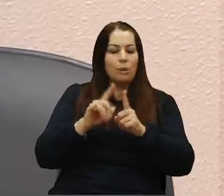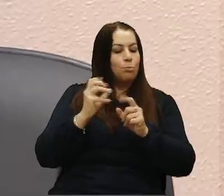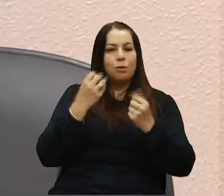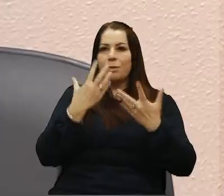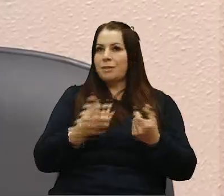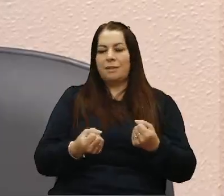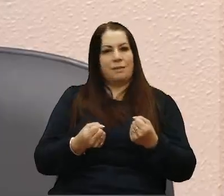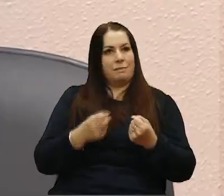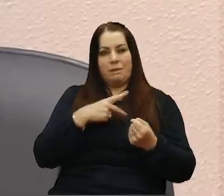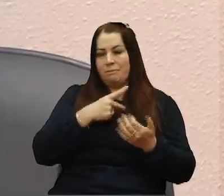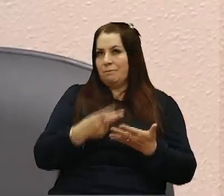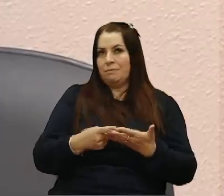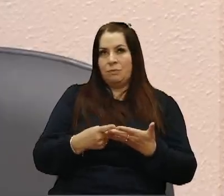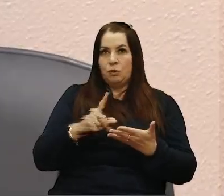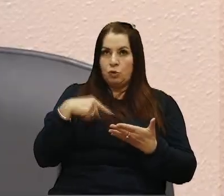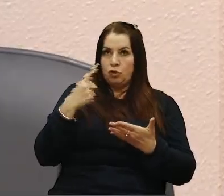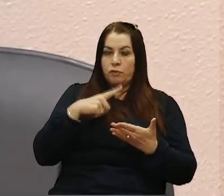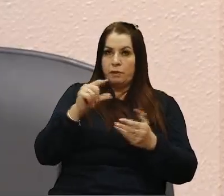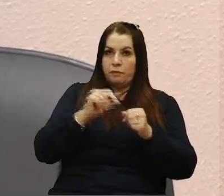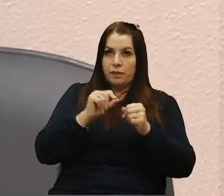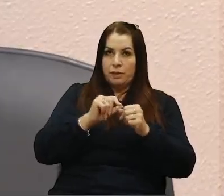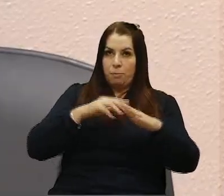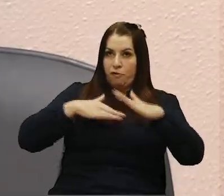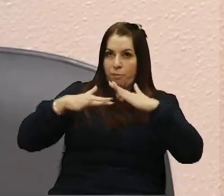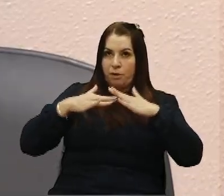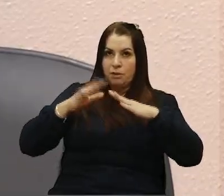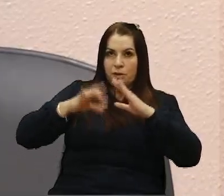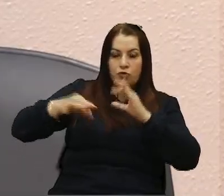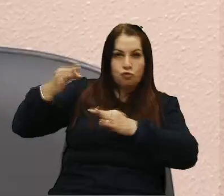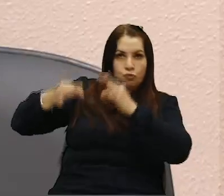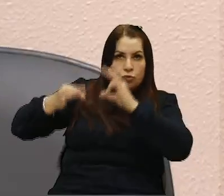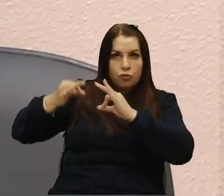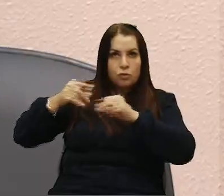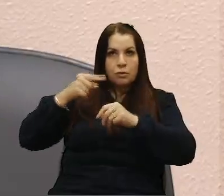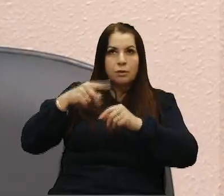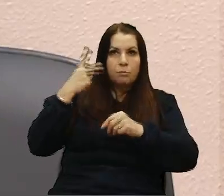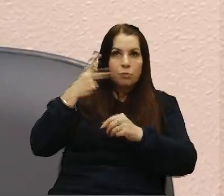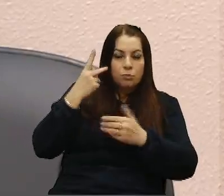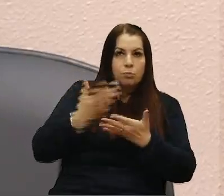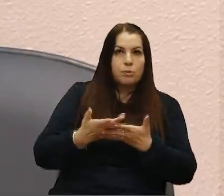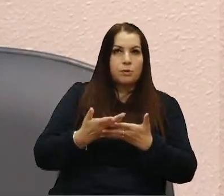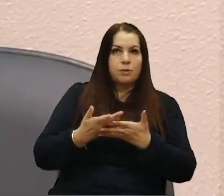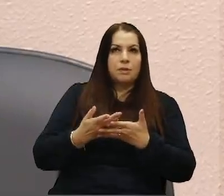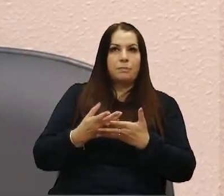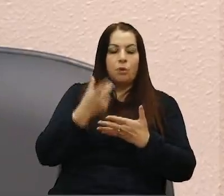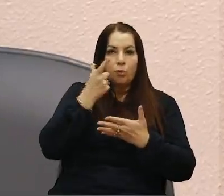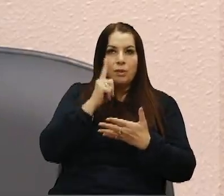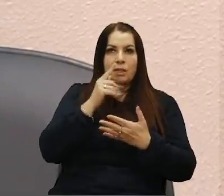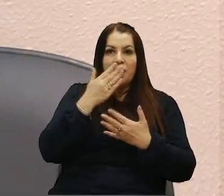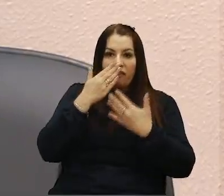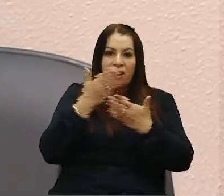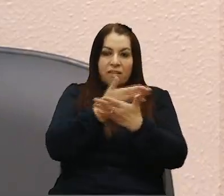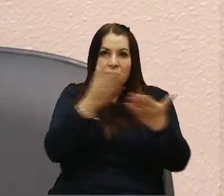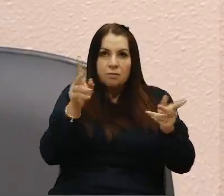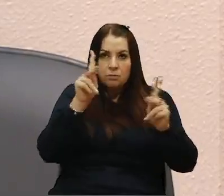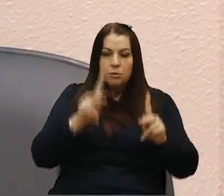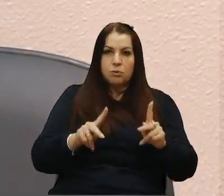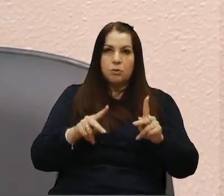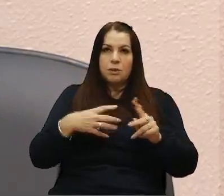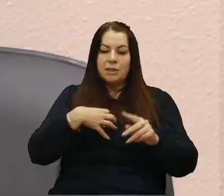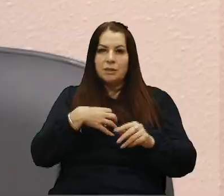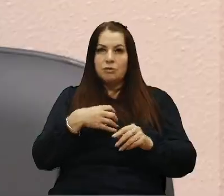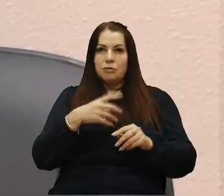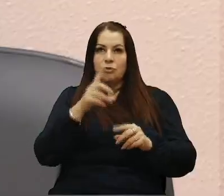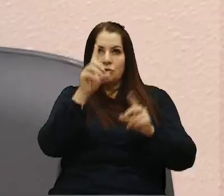aceitar, senhor presidente. E se nós tivermos que fazer movimentos jurídicos, políticos, Para poder enfrentar essas pessoas que se sentem no